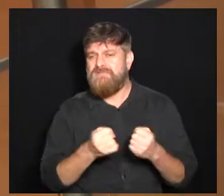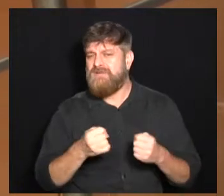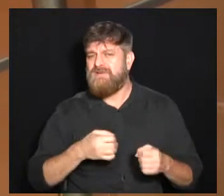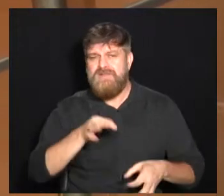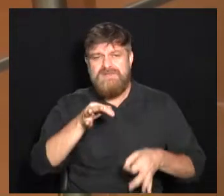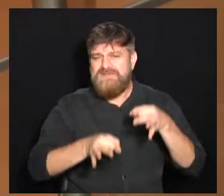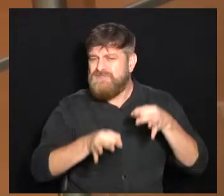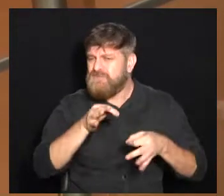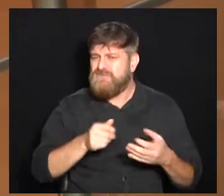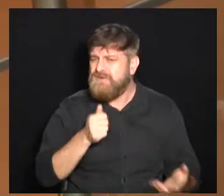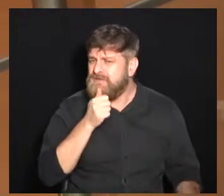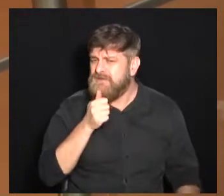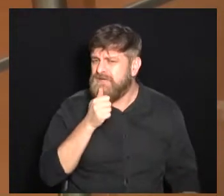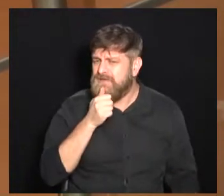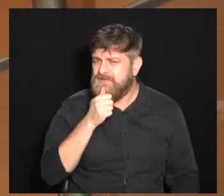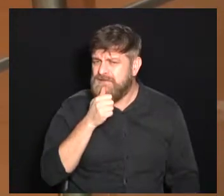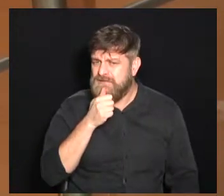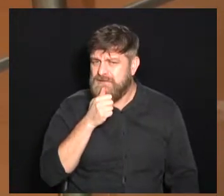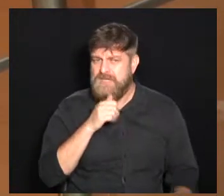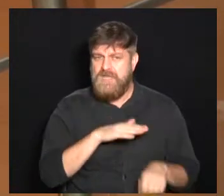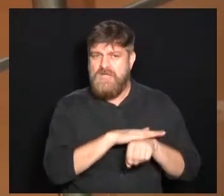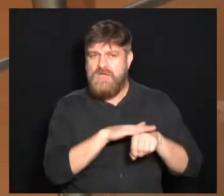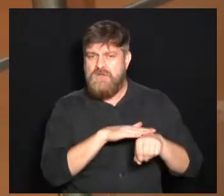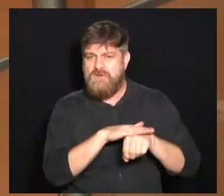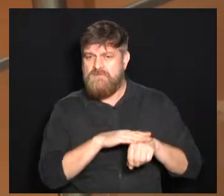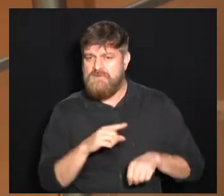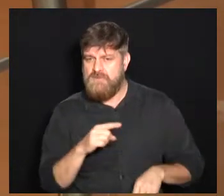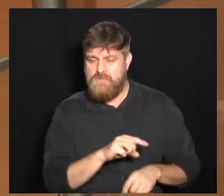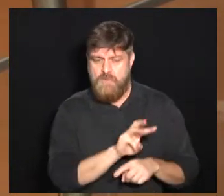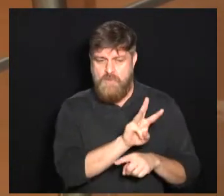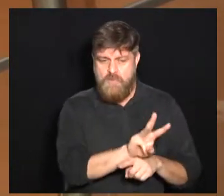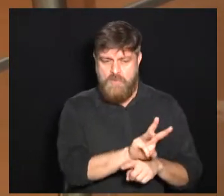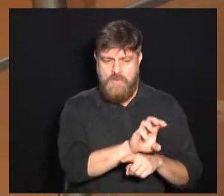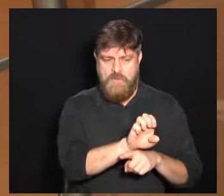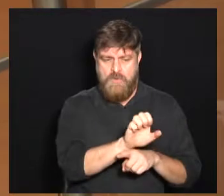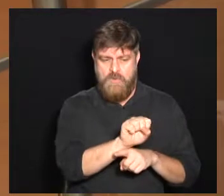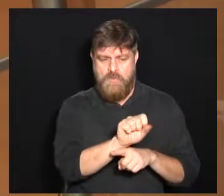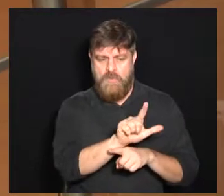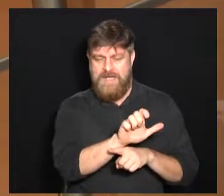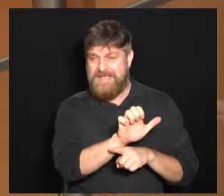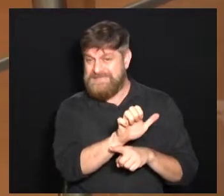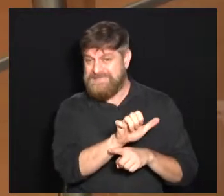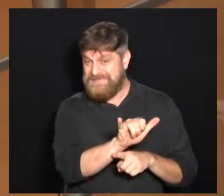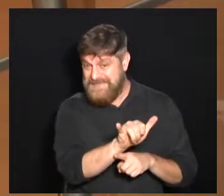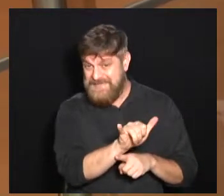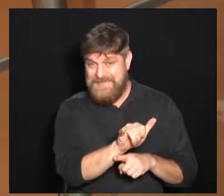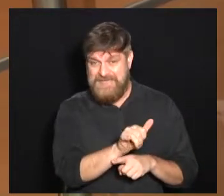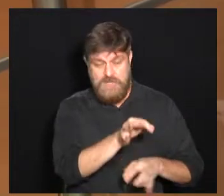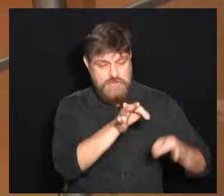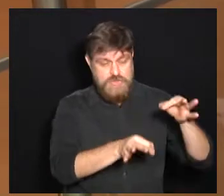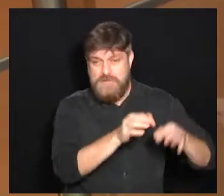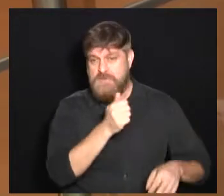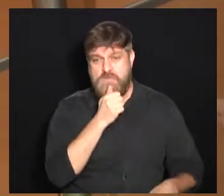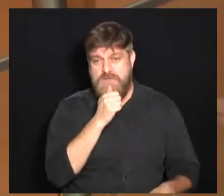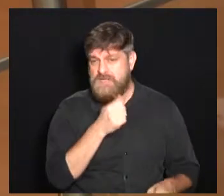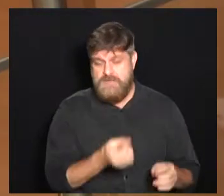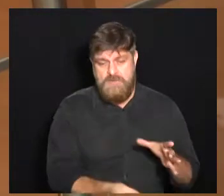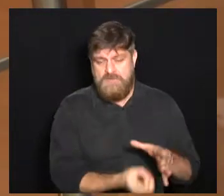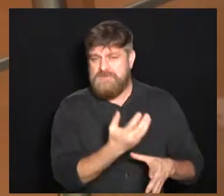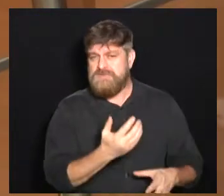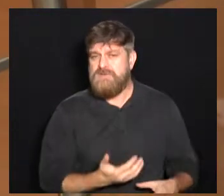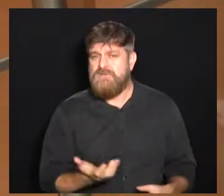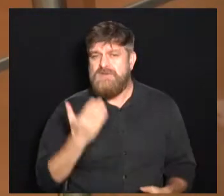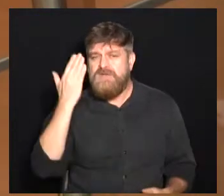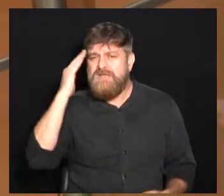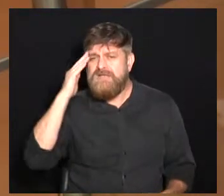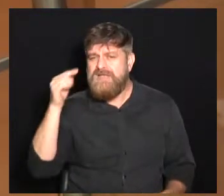julgados ainda. Eu estive com o Wesley, e ele falou para mim que ainda está em processo administrativo. Sim. Então, eu queria entender,